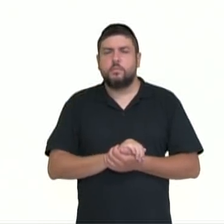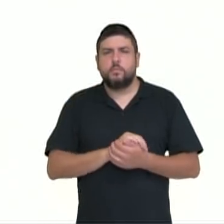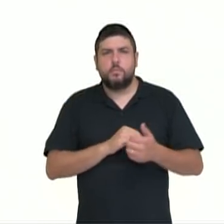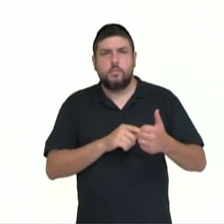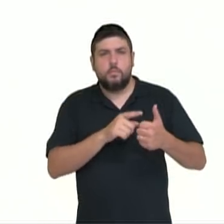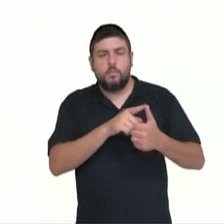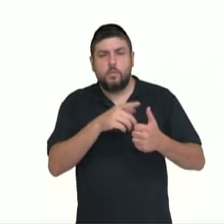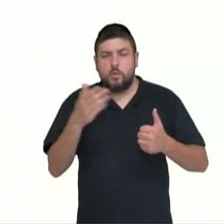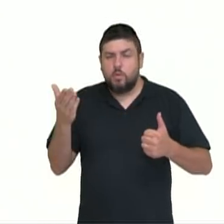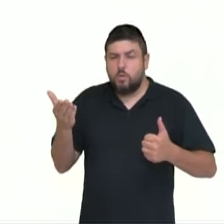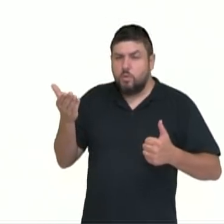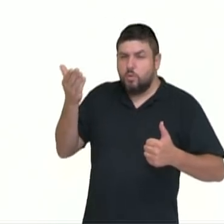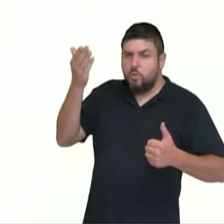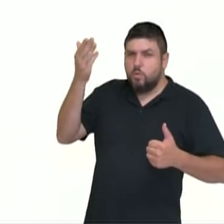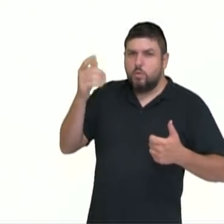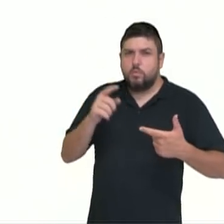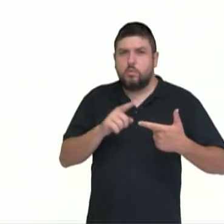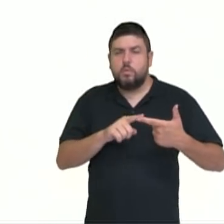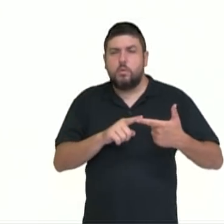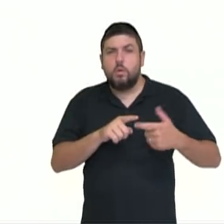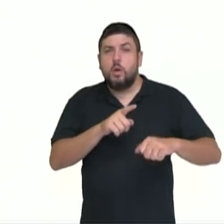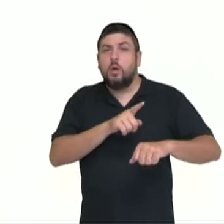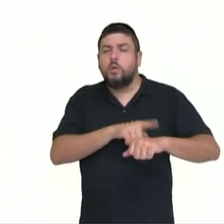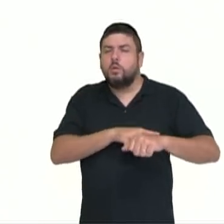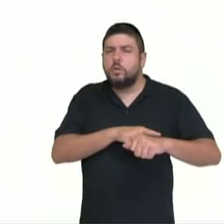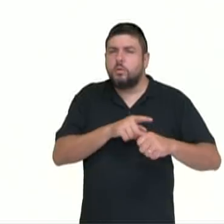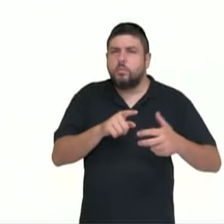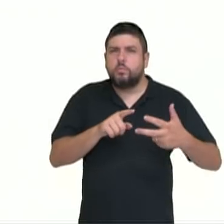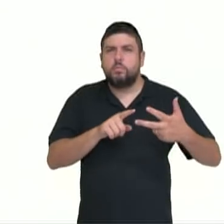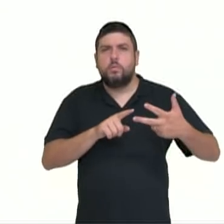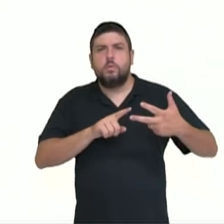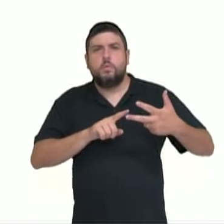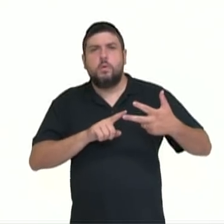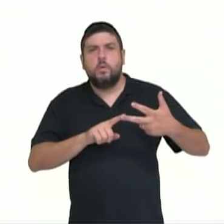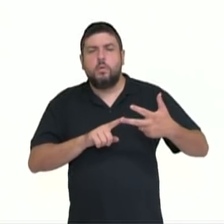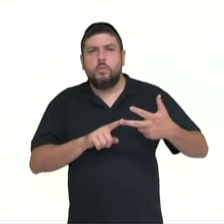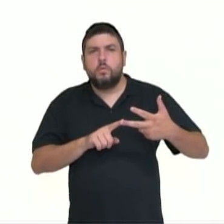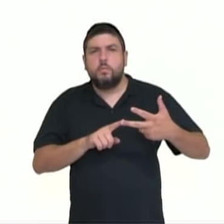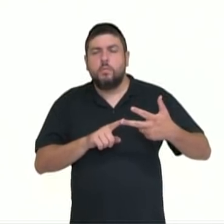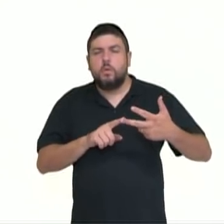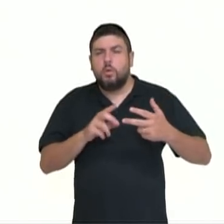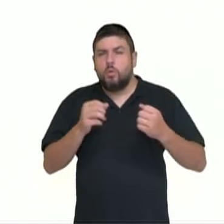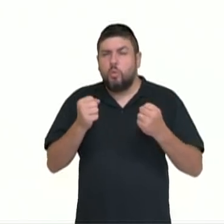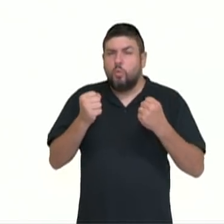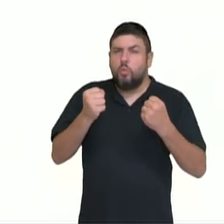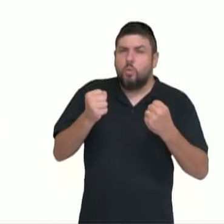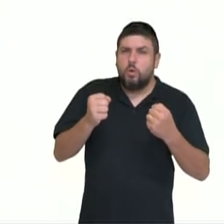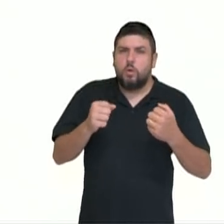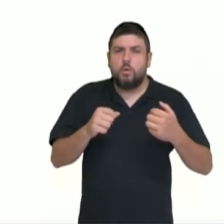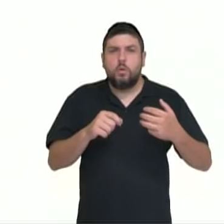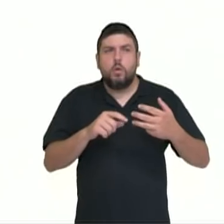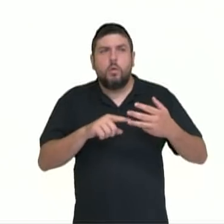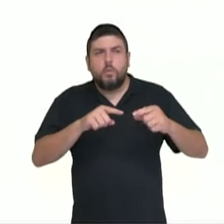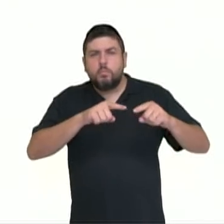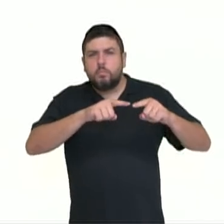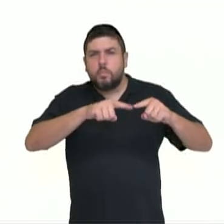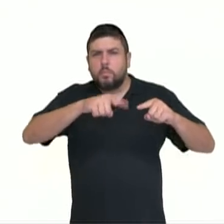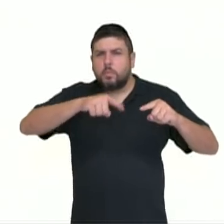Altura, duração, intensidade, timbre são os elementos do som.